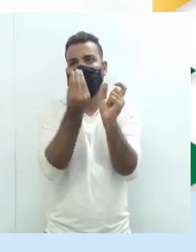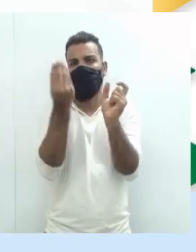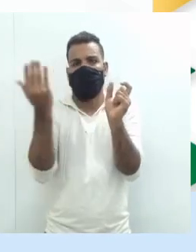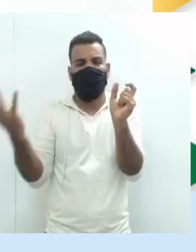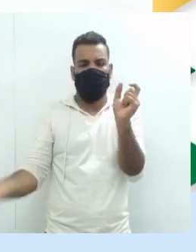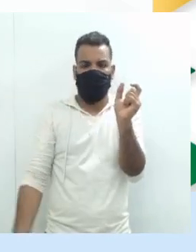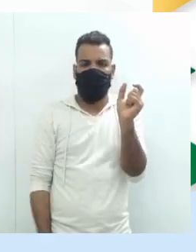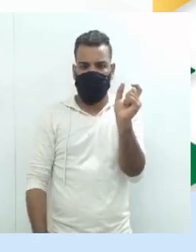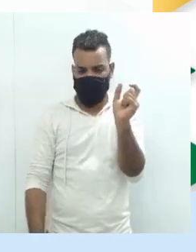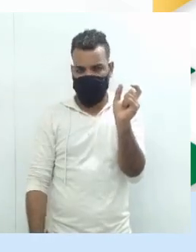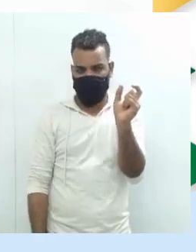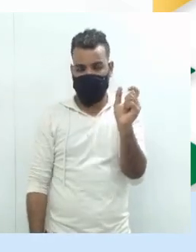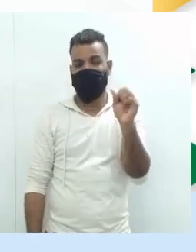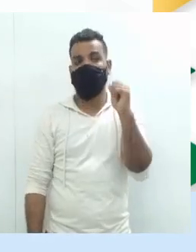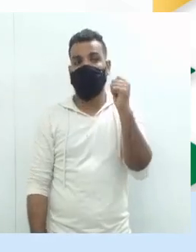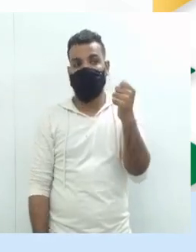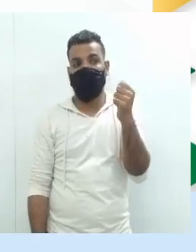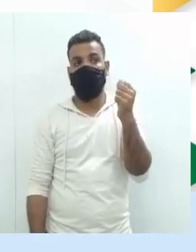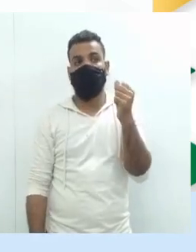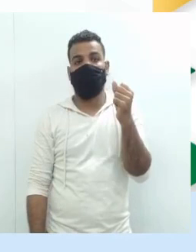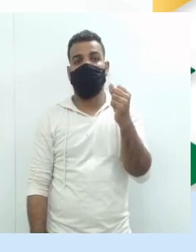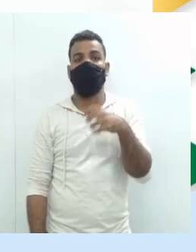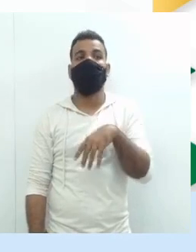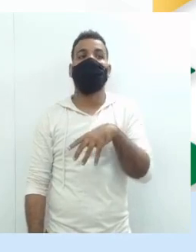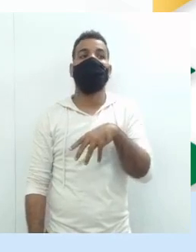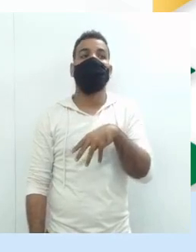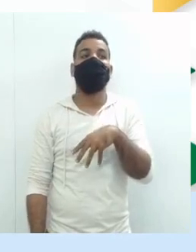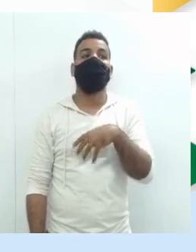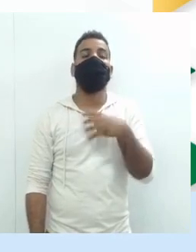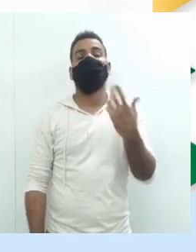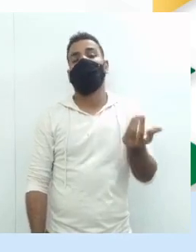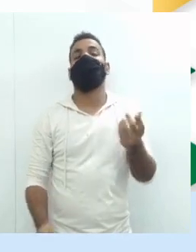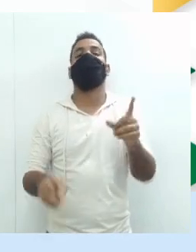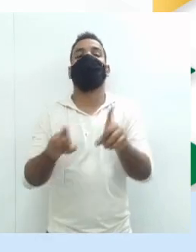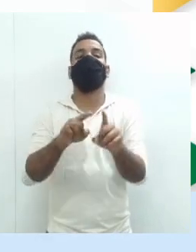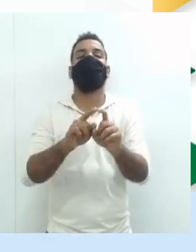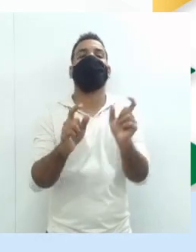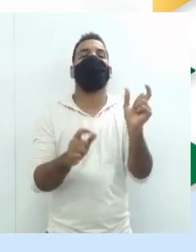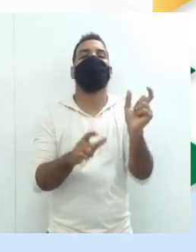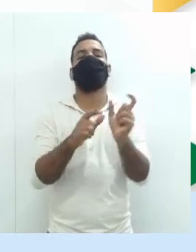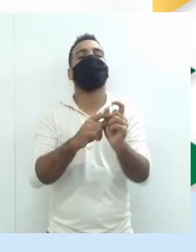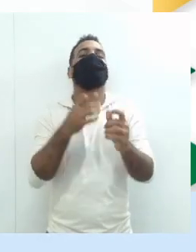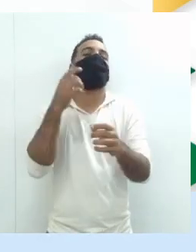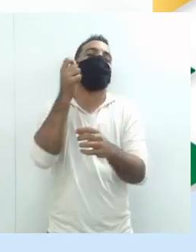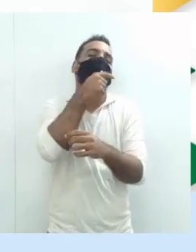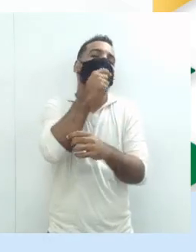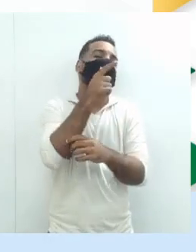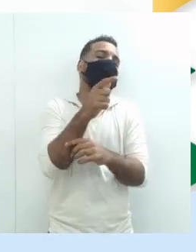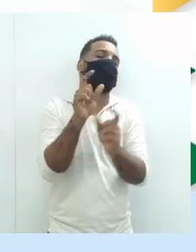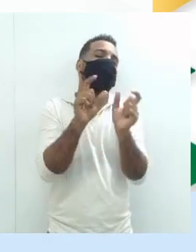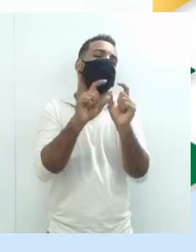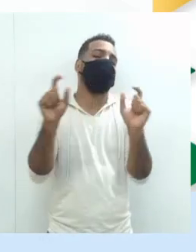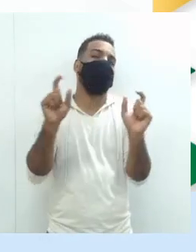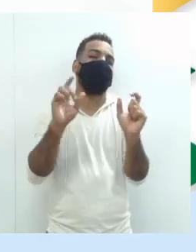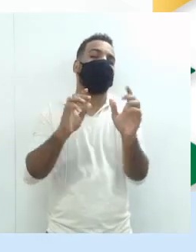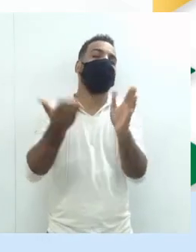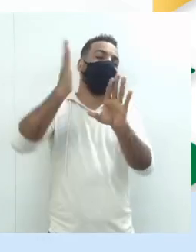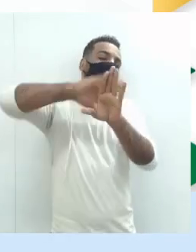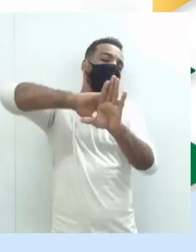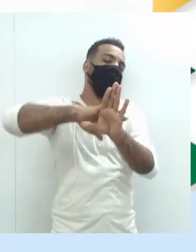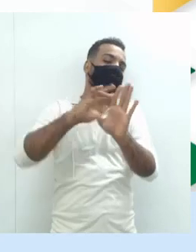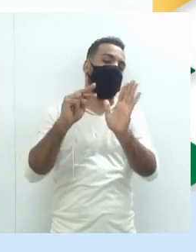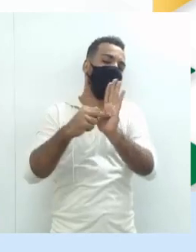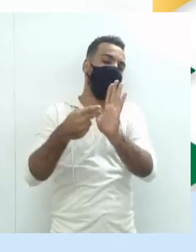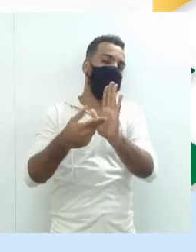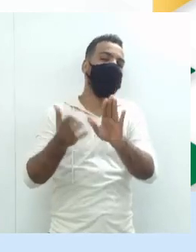vários sentidos, e também alguns trocadilhos, né? Alguns trocadilhos ali entre frases e tal, que